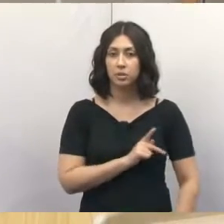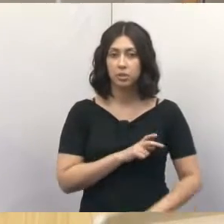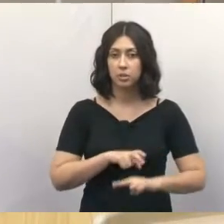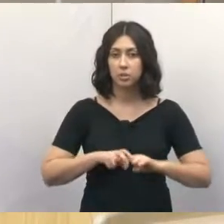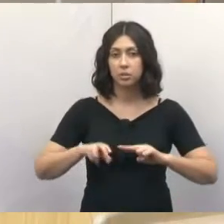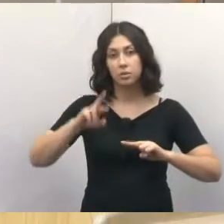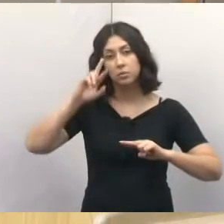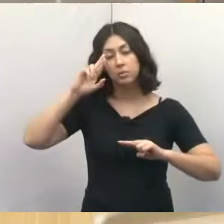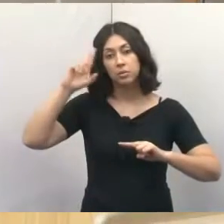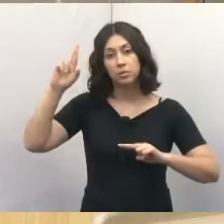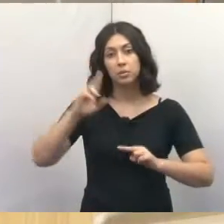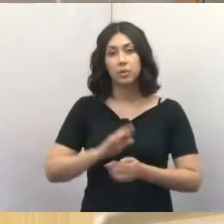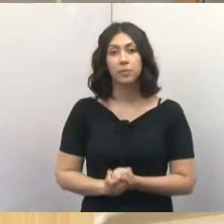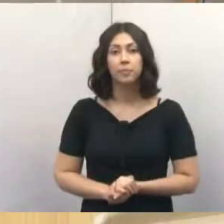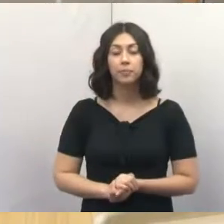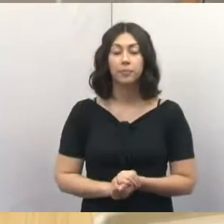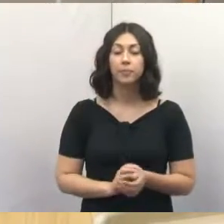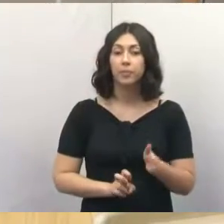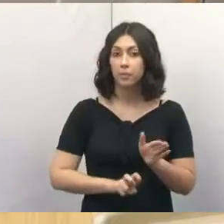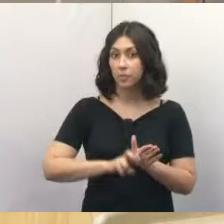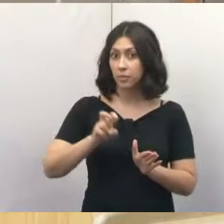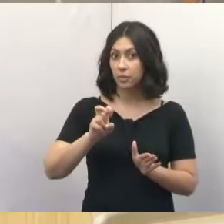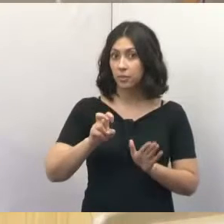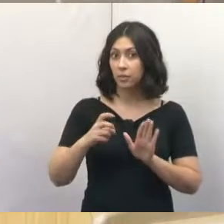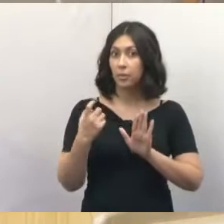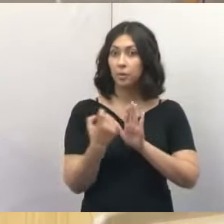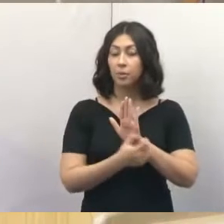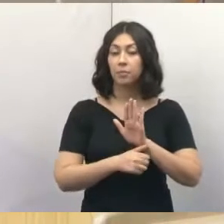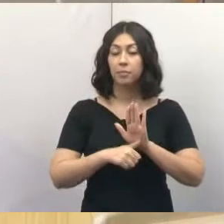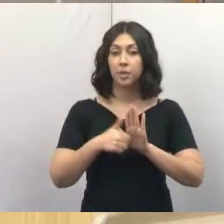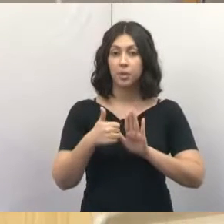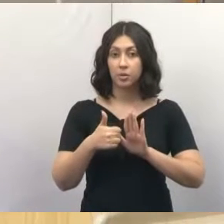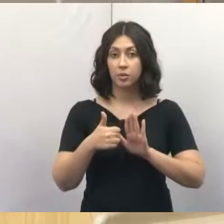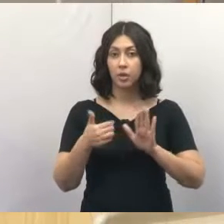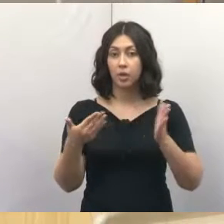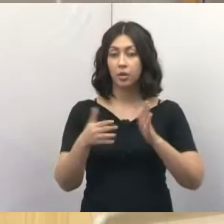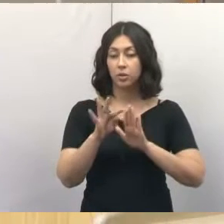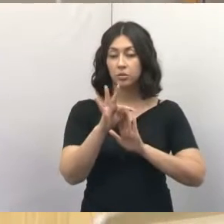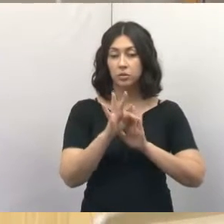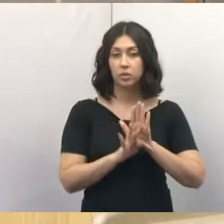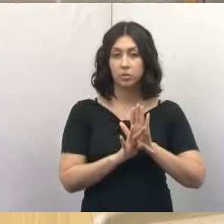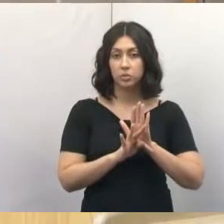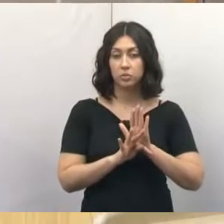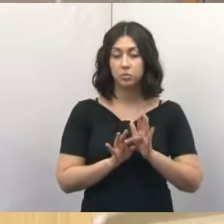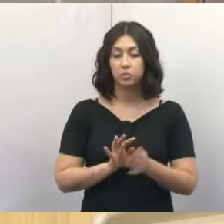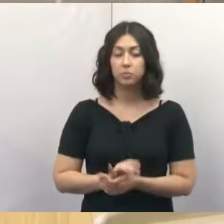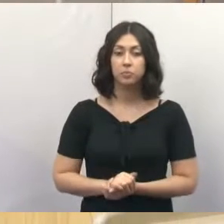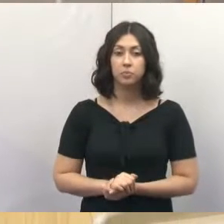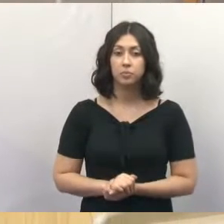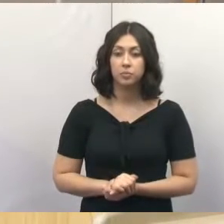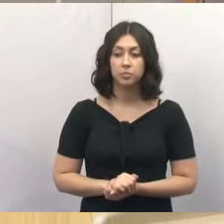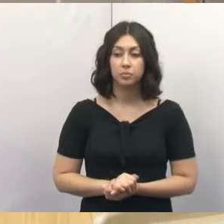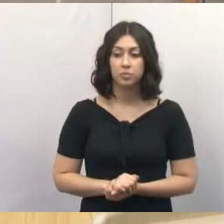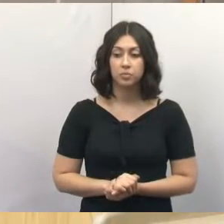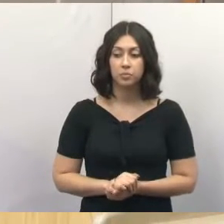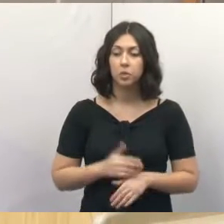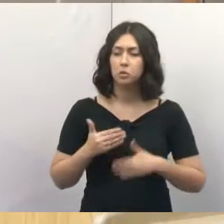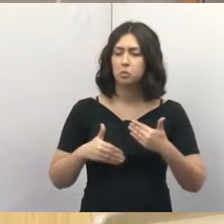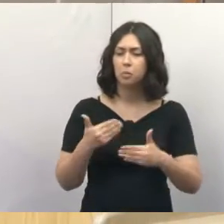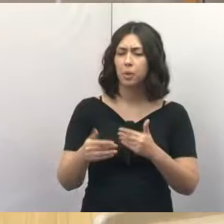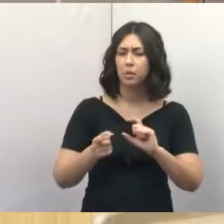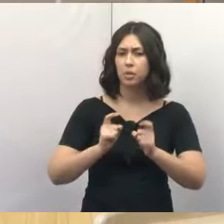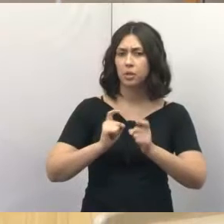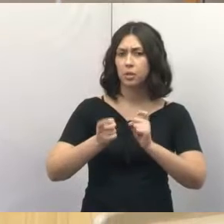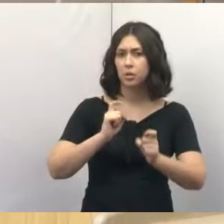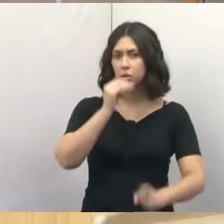eleição. 5. O parágrafo 1º do artigo 64 passa a ter a seguinte redação. Parágrafo 1º. Durante as sessões